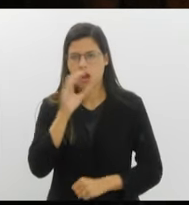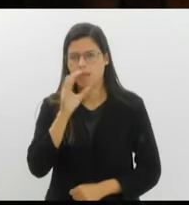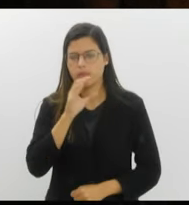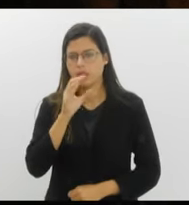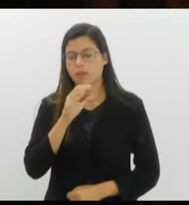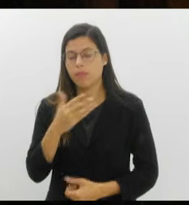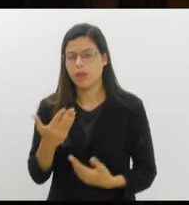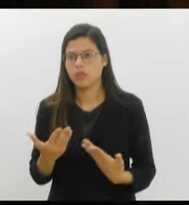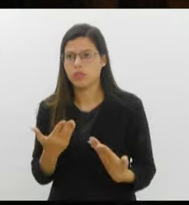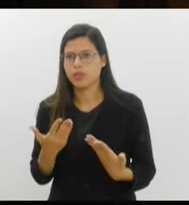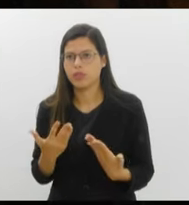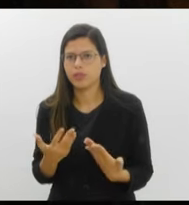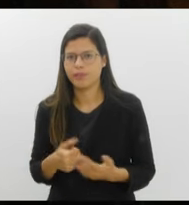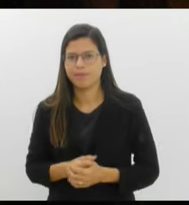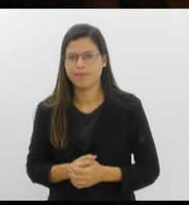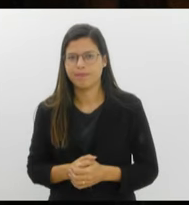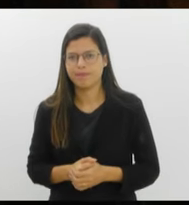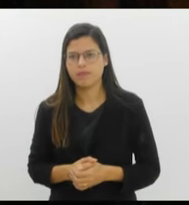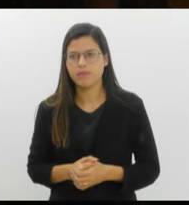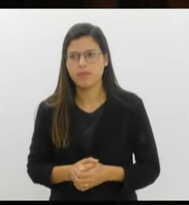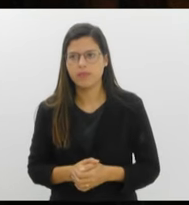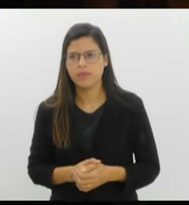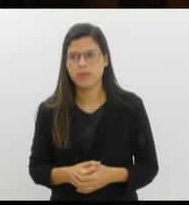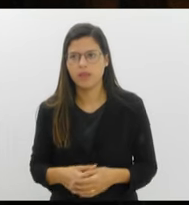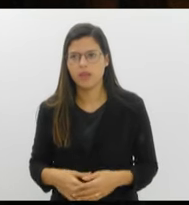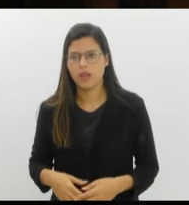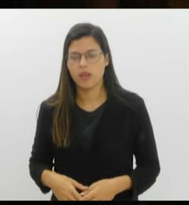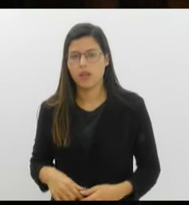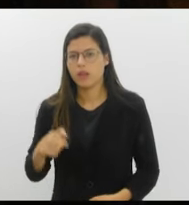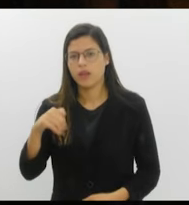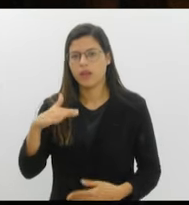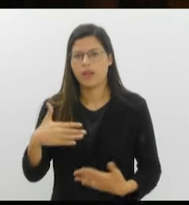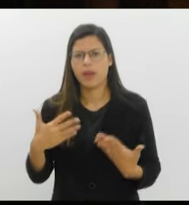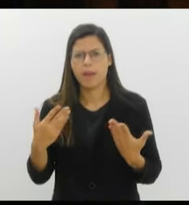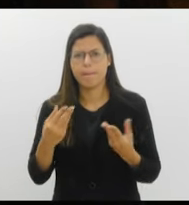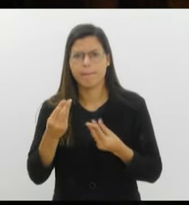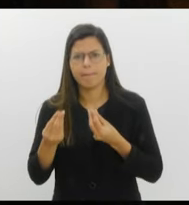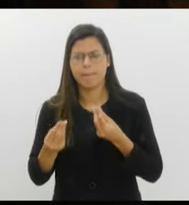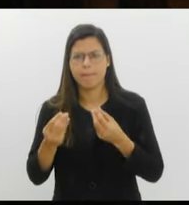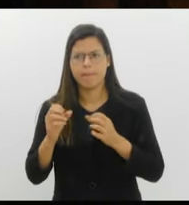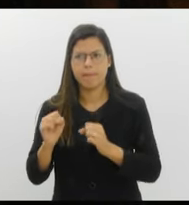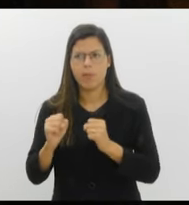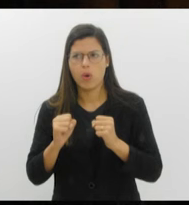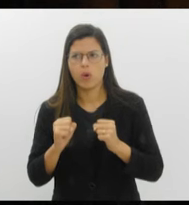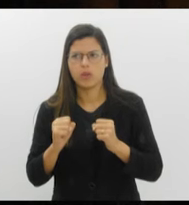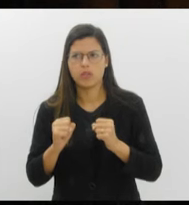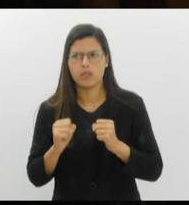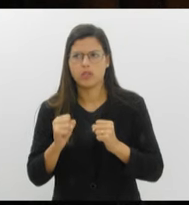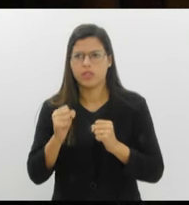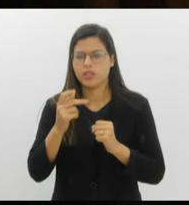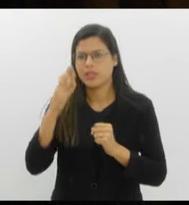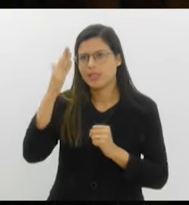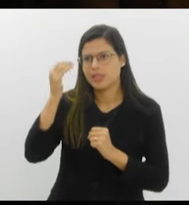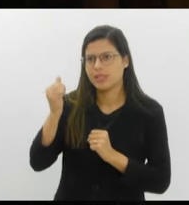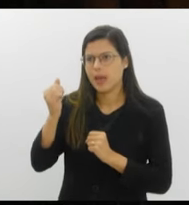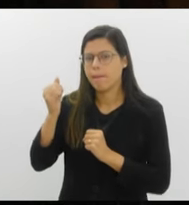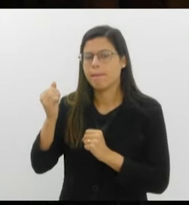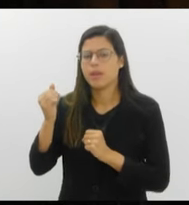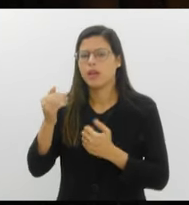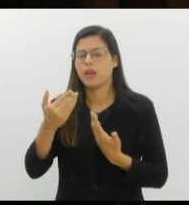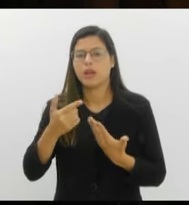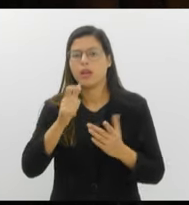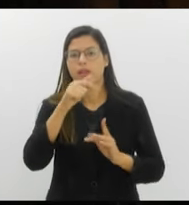palavras, né, diz, né, quem é que pode dizer e ter o direito de ter um médico, de saber quem é o seu